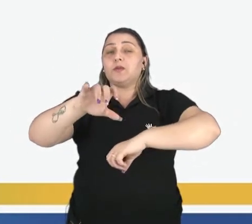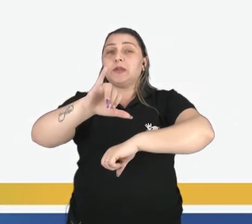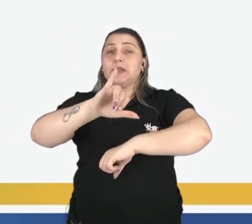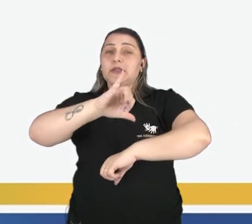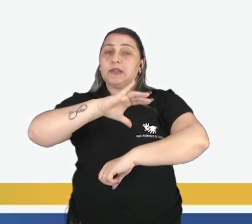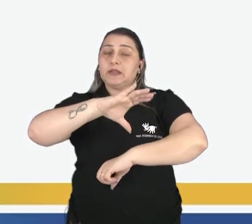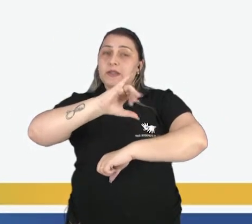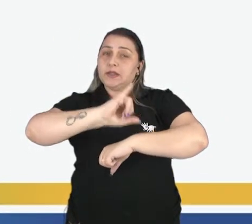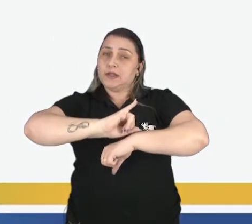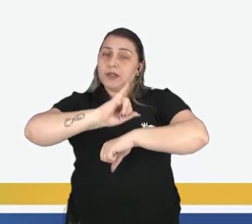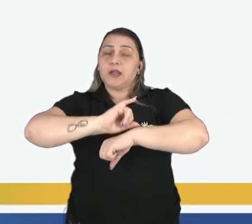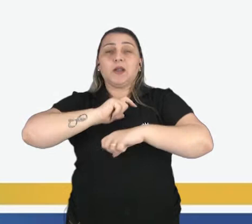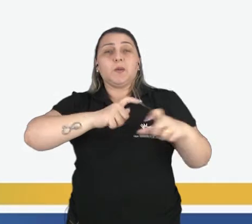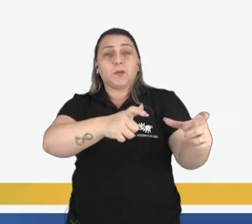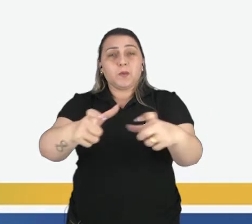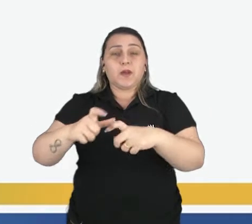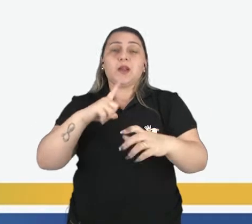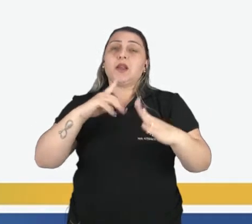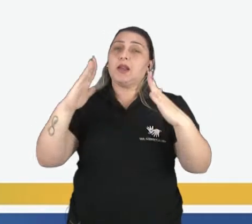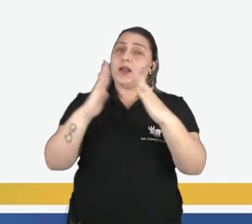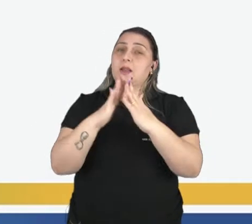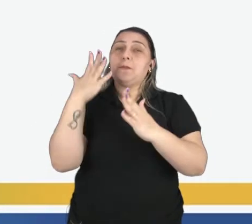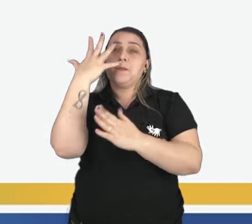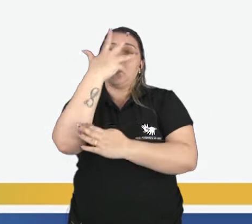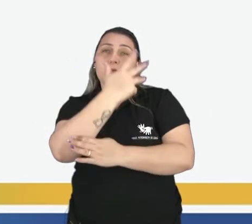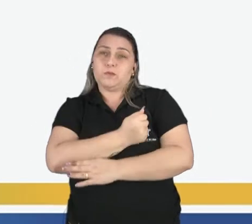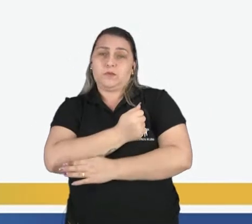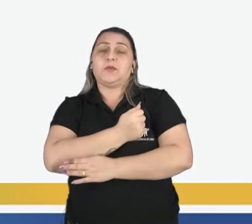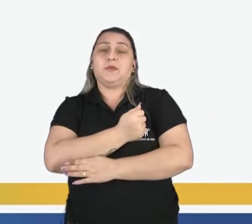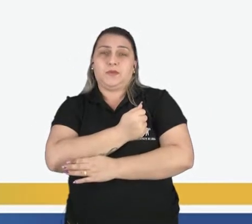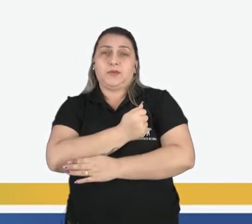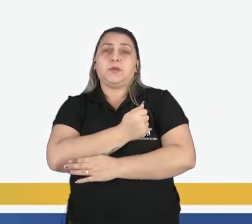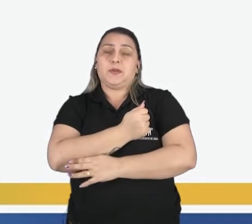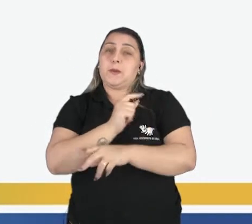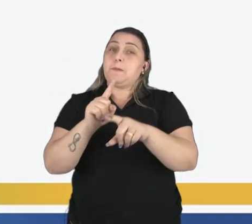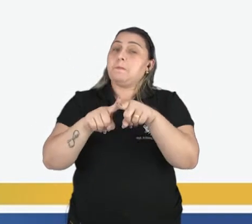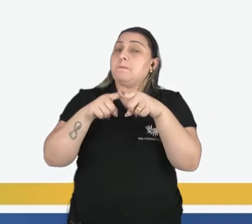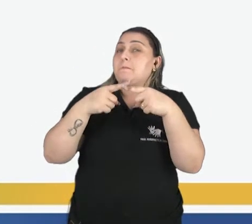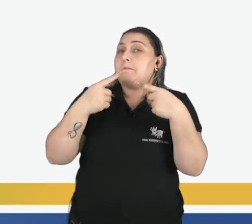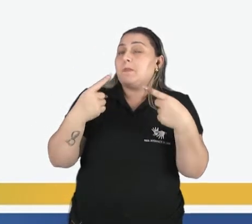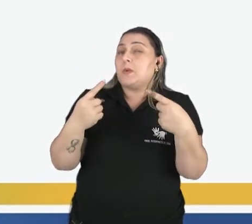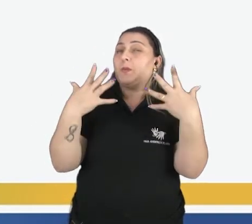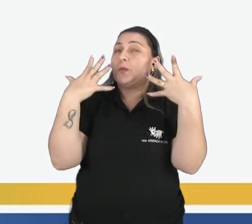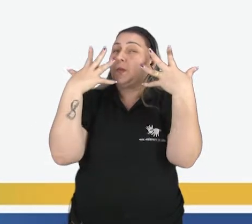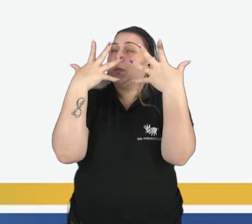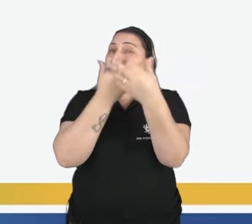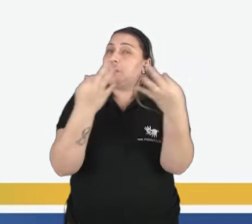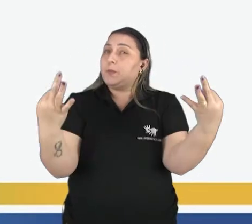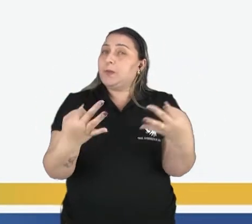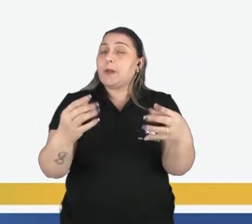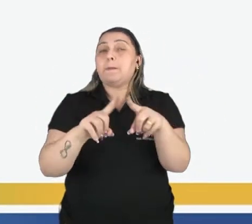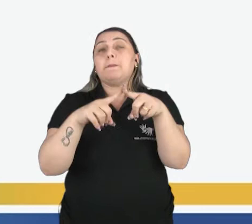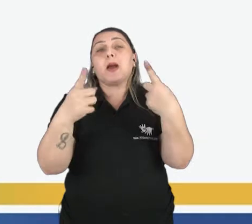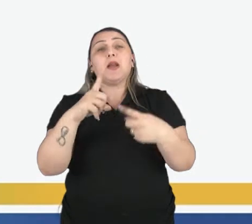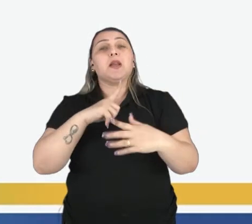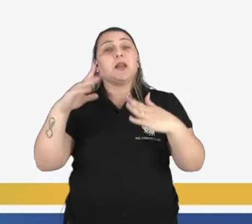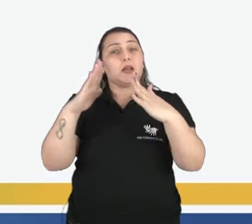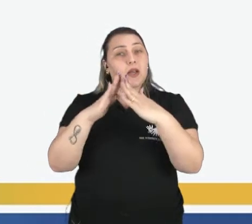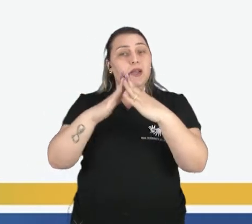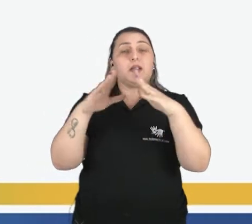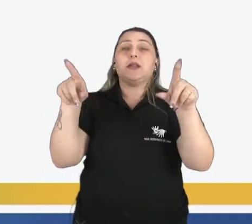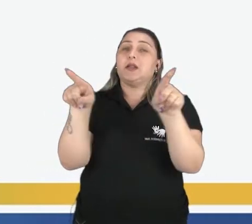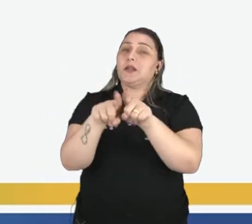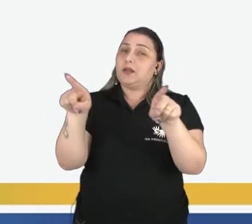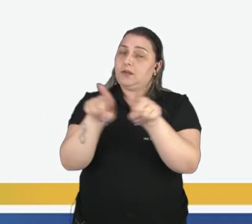existem lugares que têm casas muito bonitas, ou, melhor dizendo, mansões belíssimas. Por outro lado, uma parte